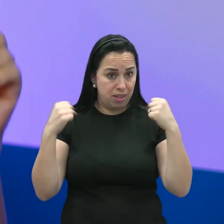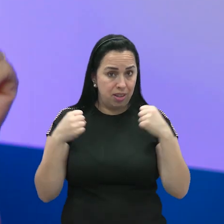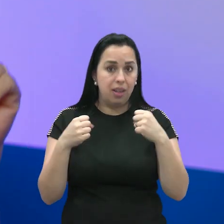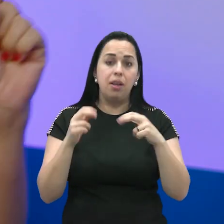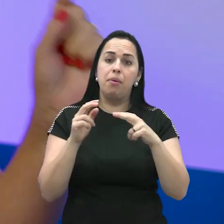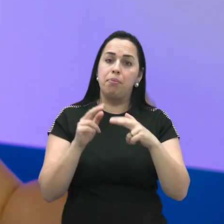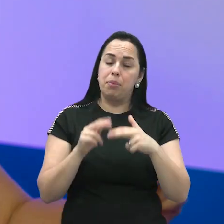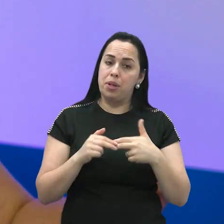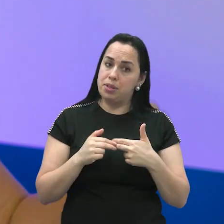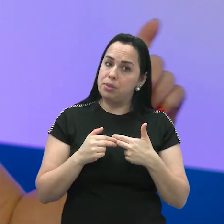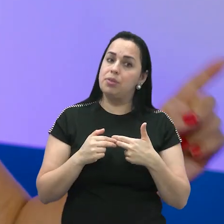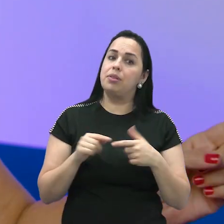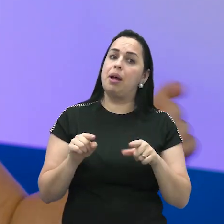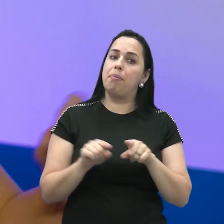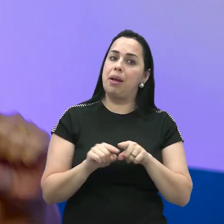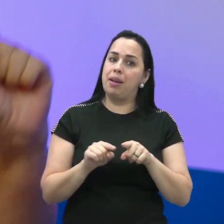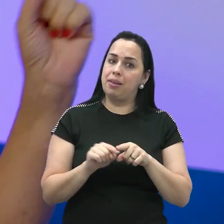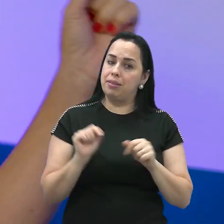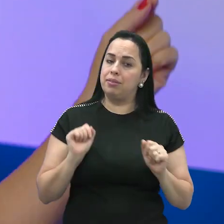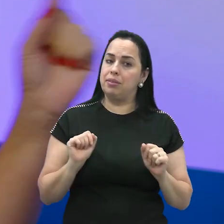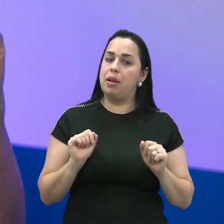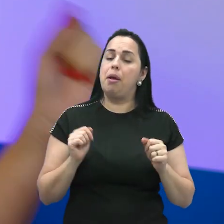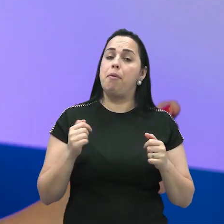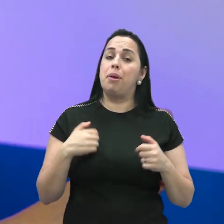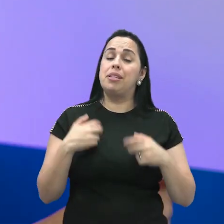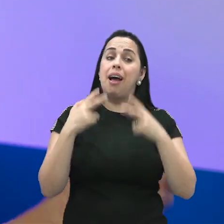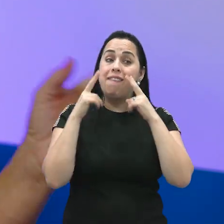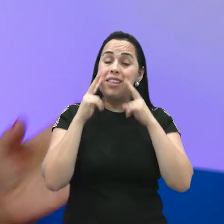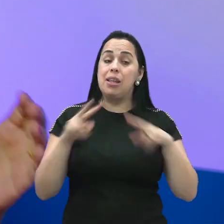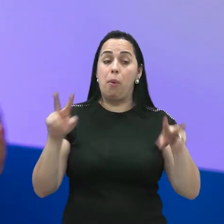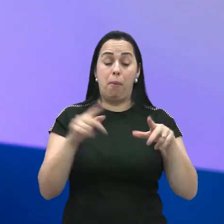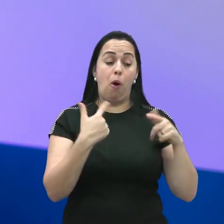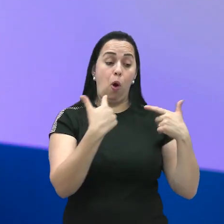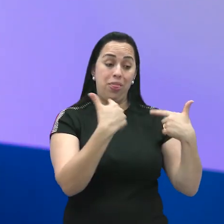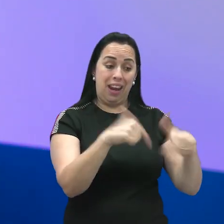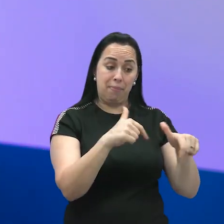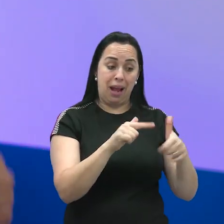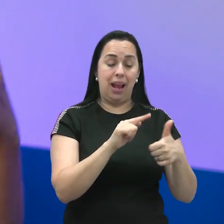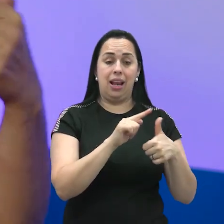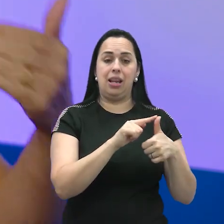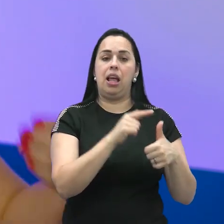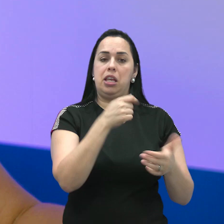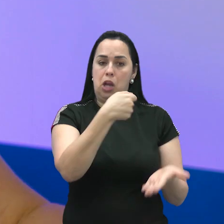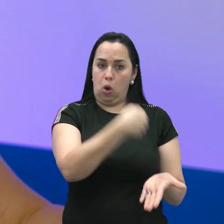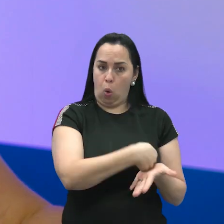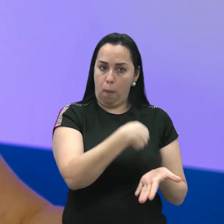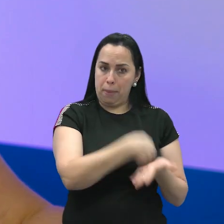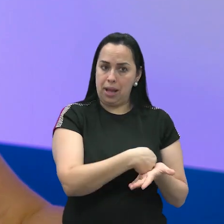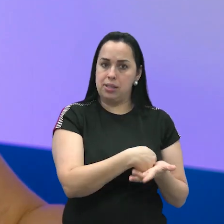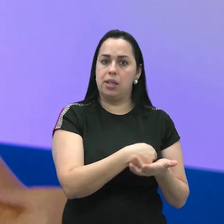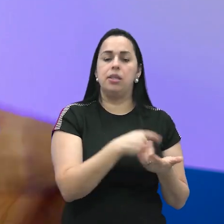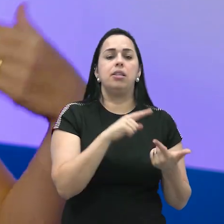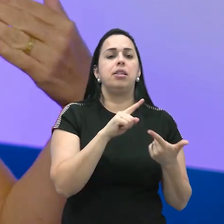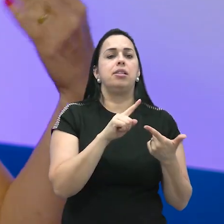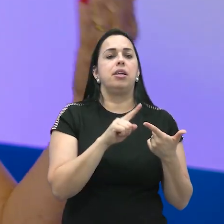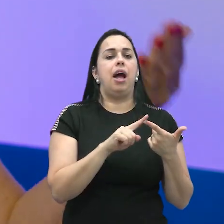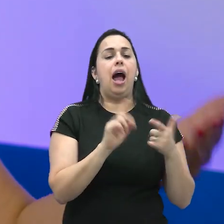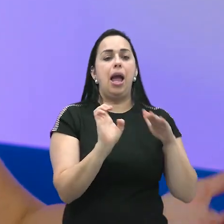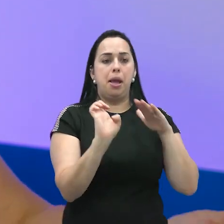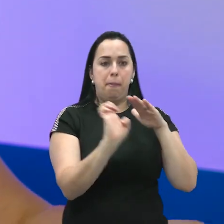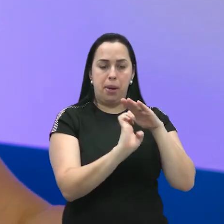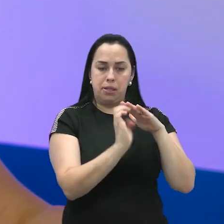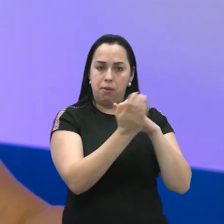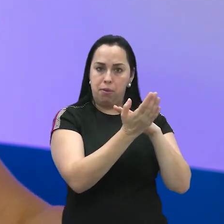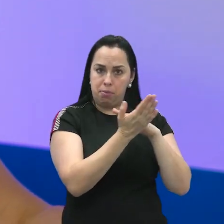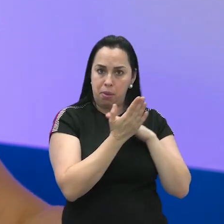Então, a gente também tem que olhar para esse escopo mais amplo, né? Tem o trabalho, tem as exigências de trabalho, tem o que a empresa pode